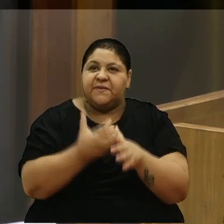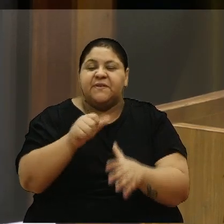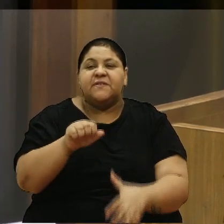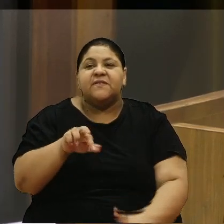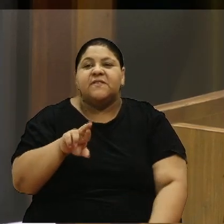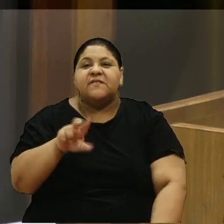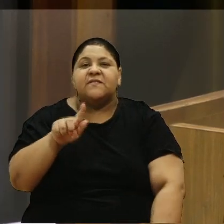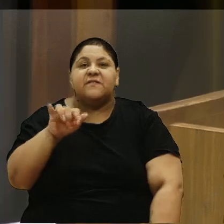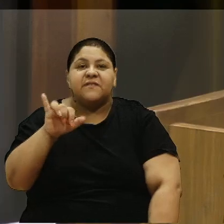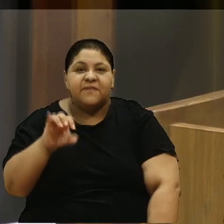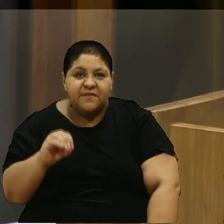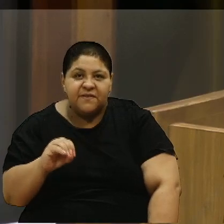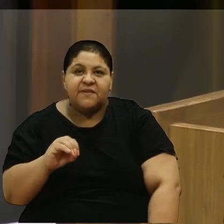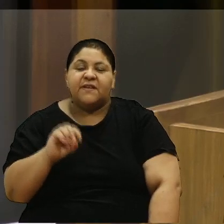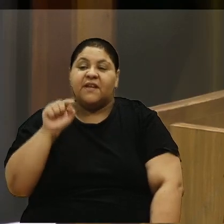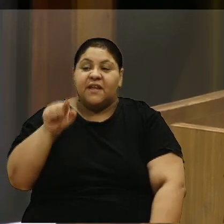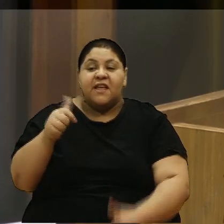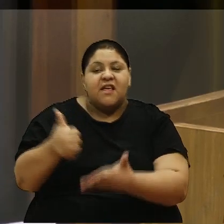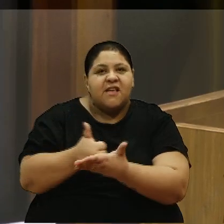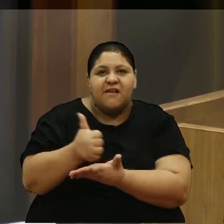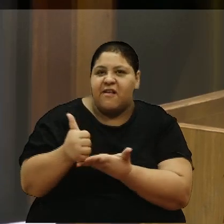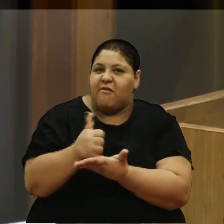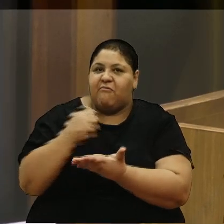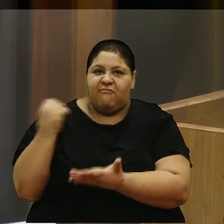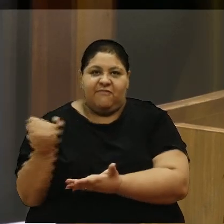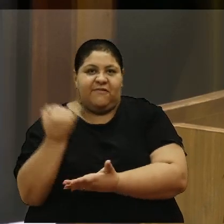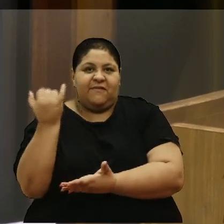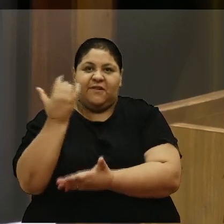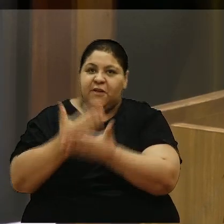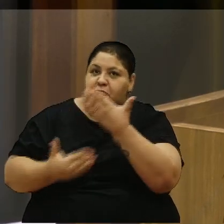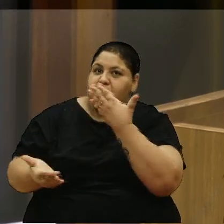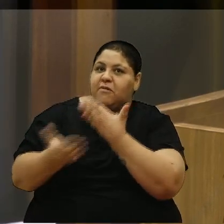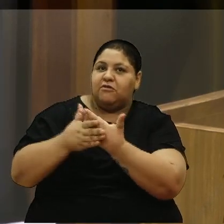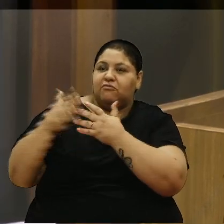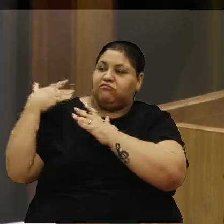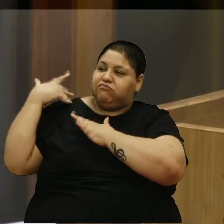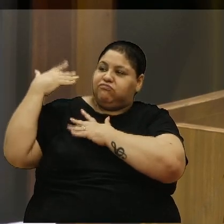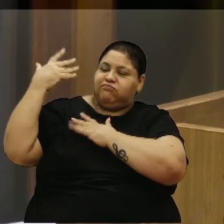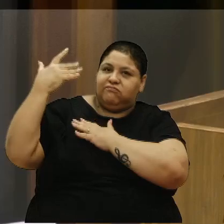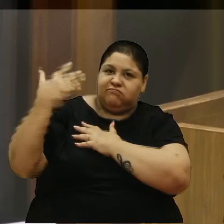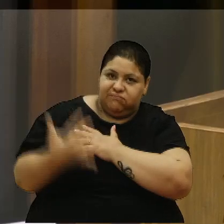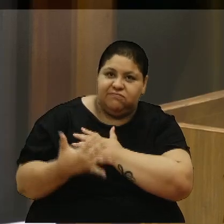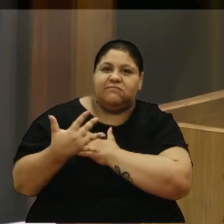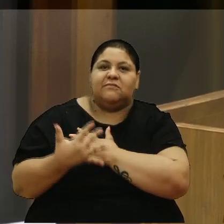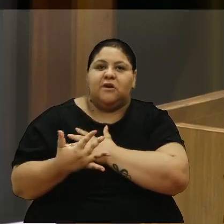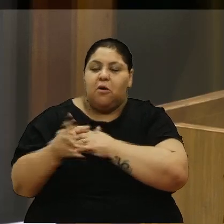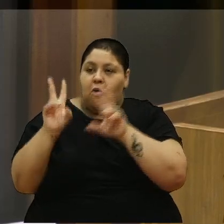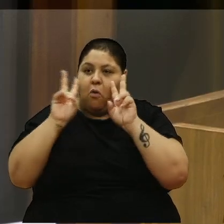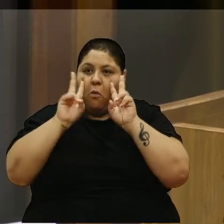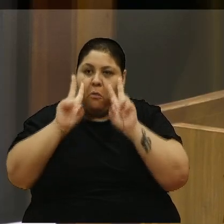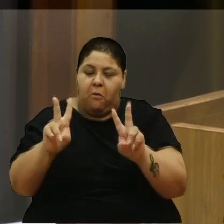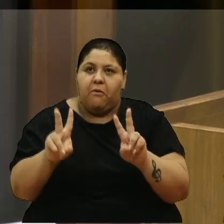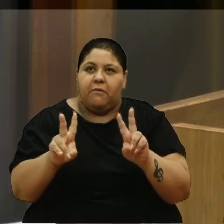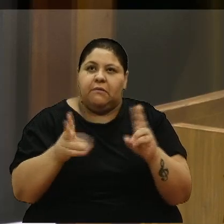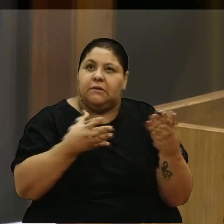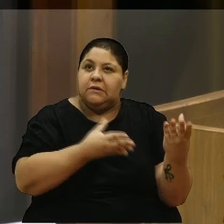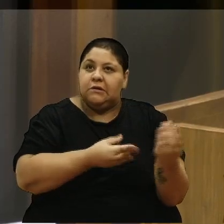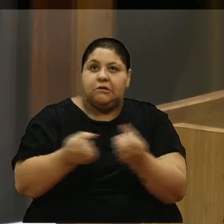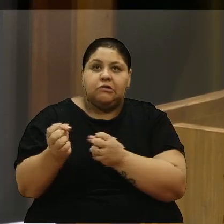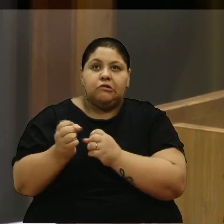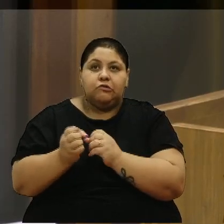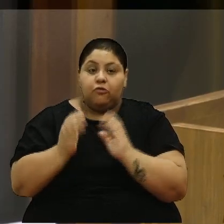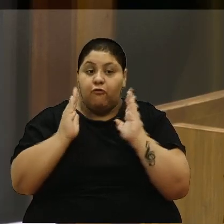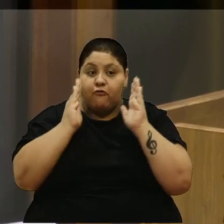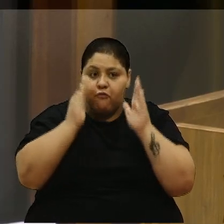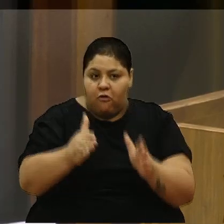Grilo. Ele foi a base, a rocha fundamental para toda essa trajetória e com sua visão, com muita